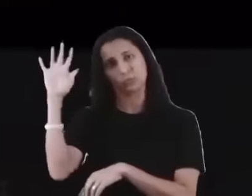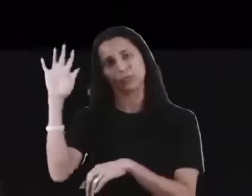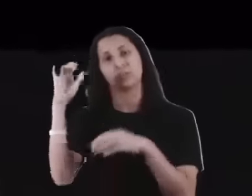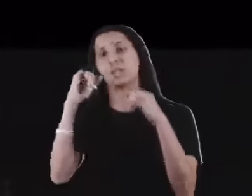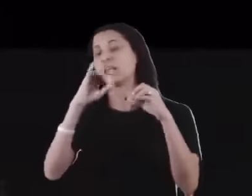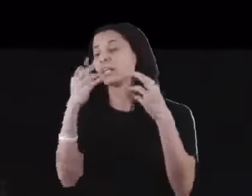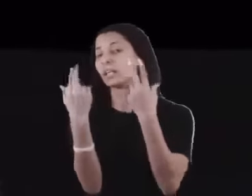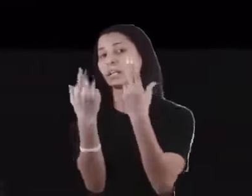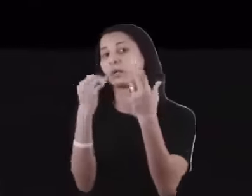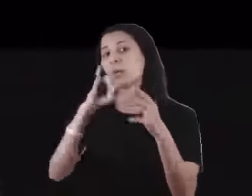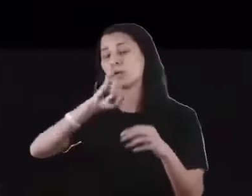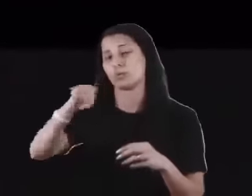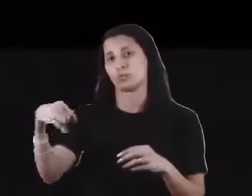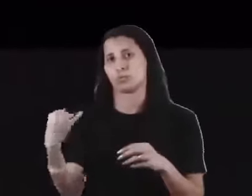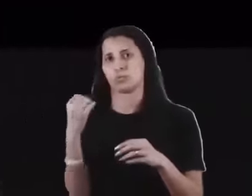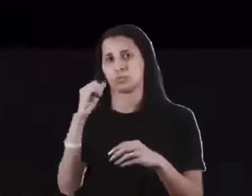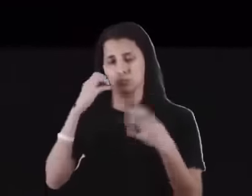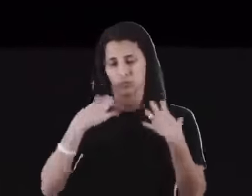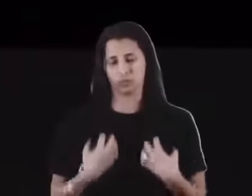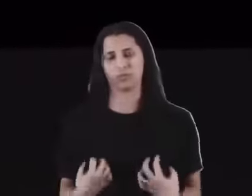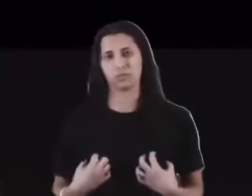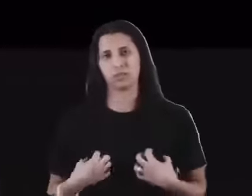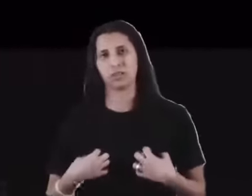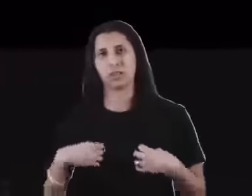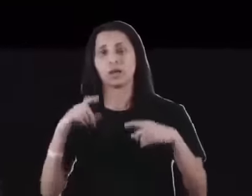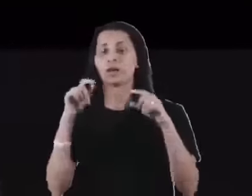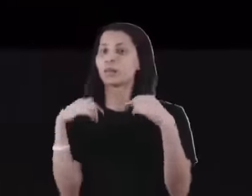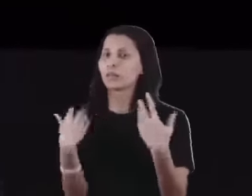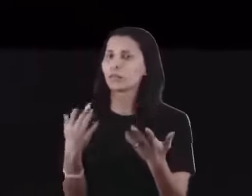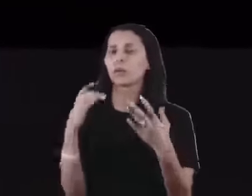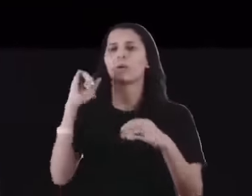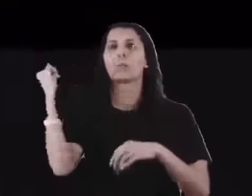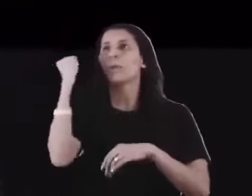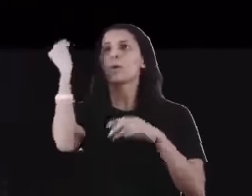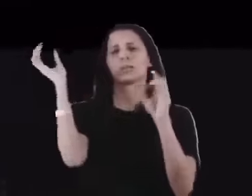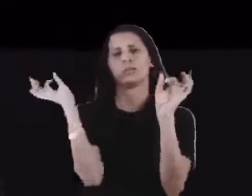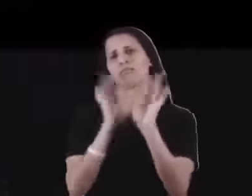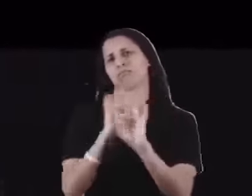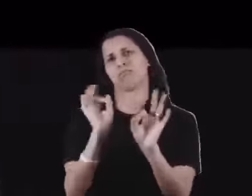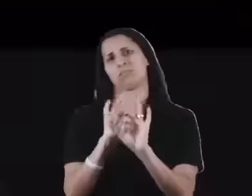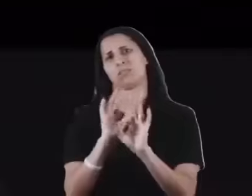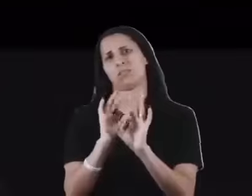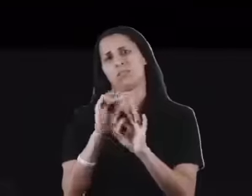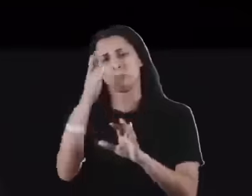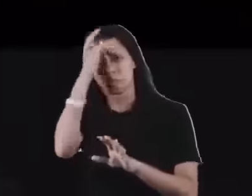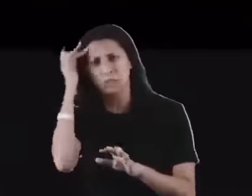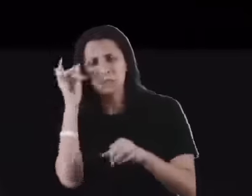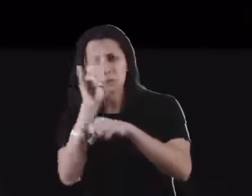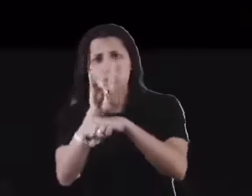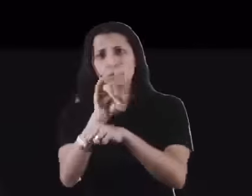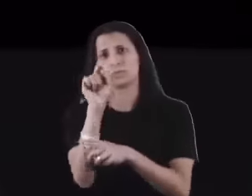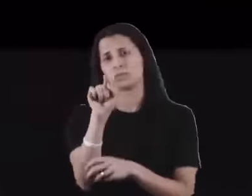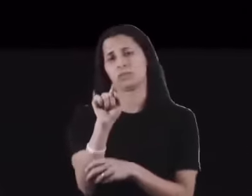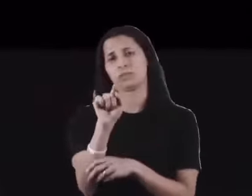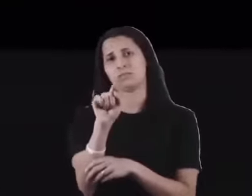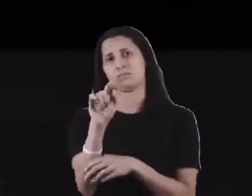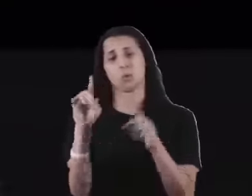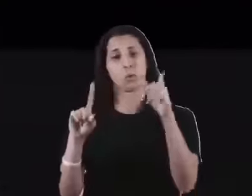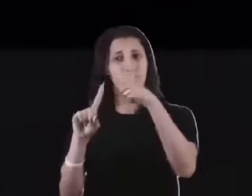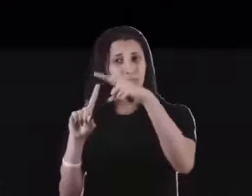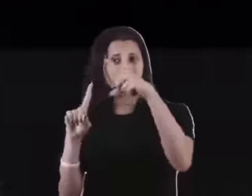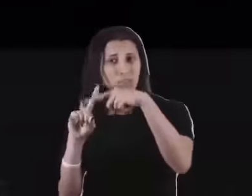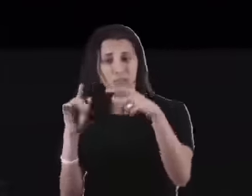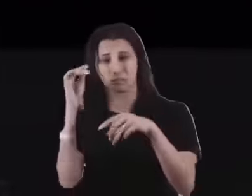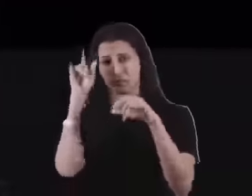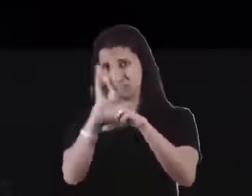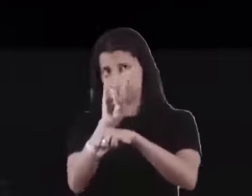eu preciso te dizer que não importa quente tá e foi o tipo de traição o fato é que a maioria de nós em algum momento